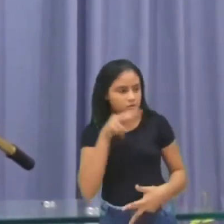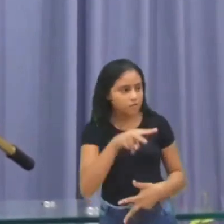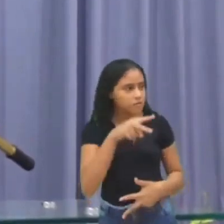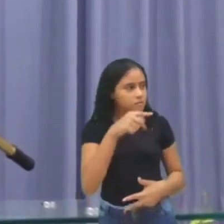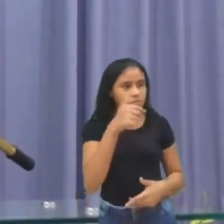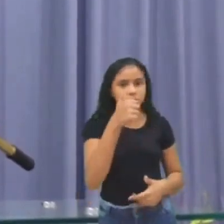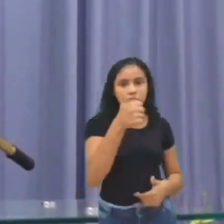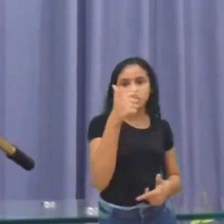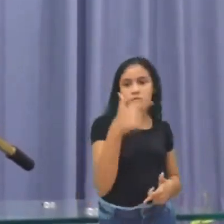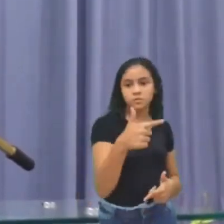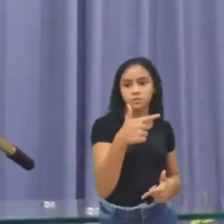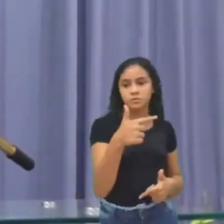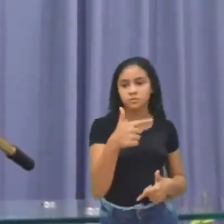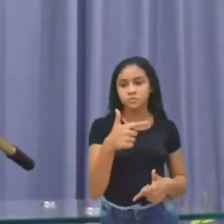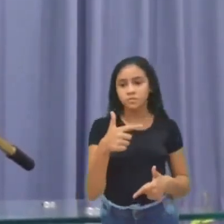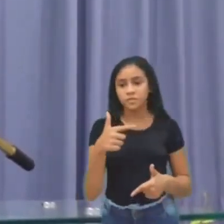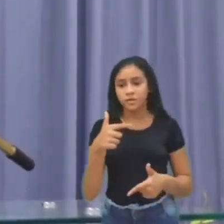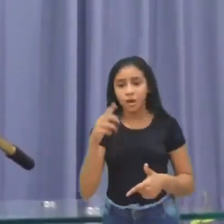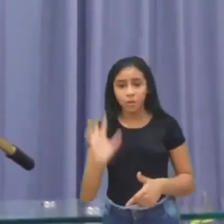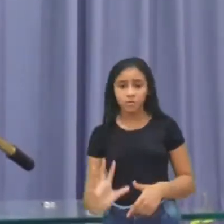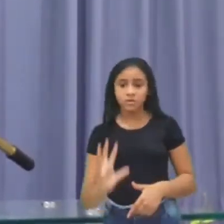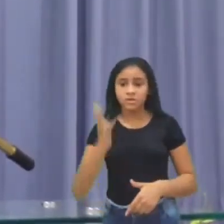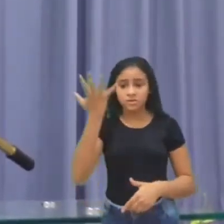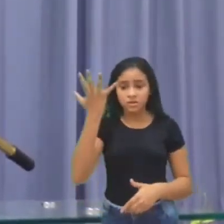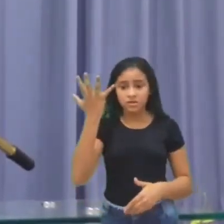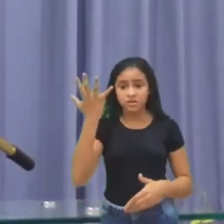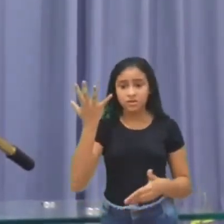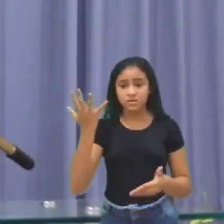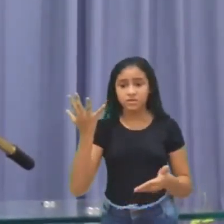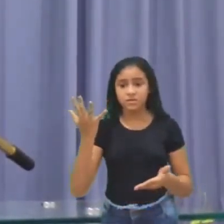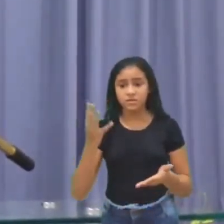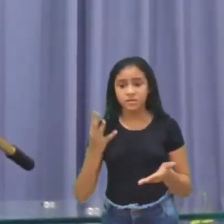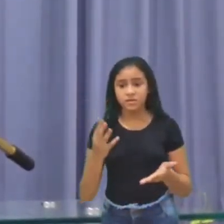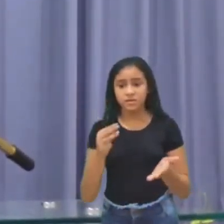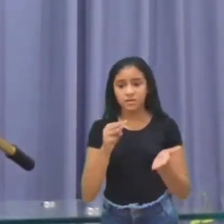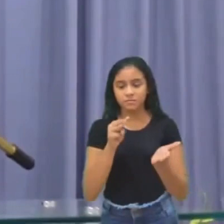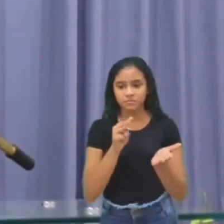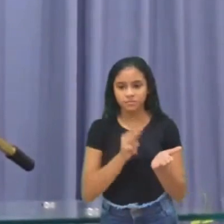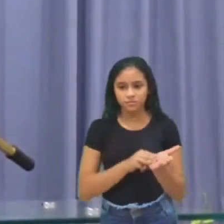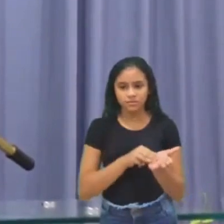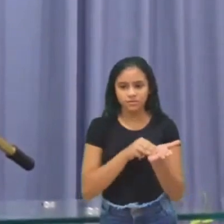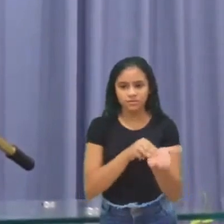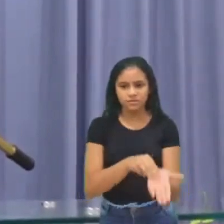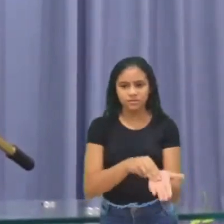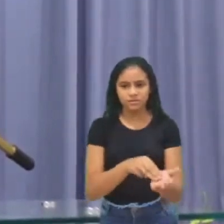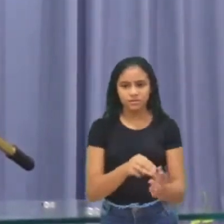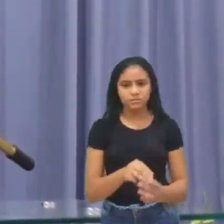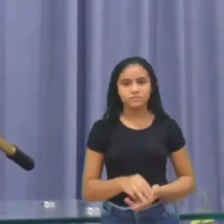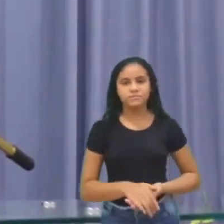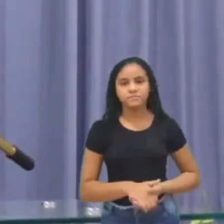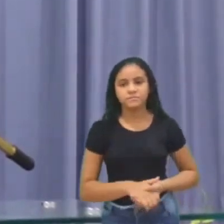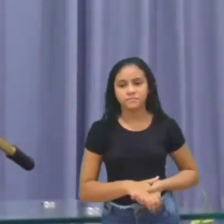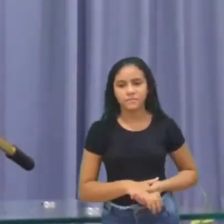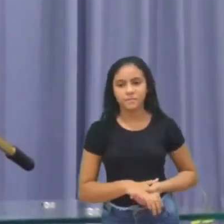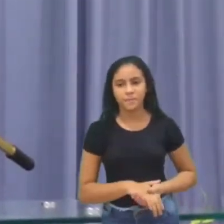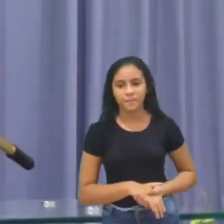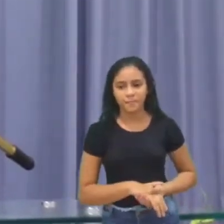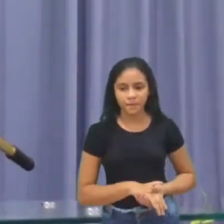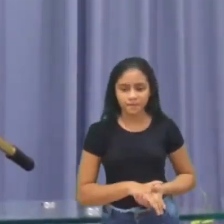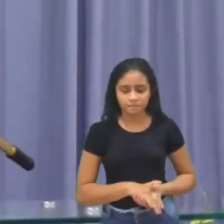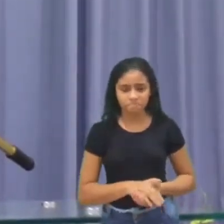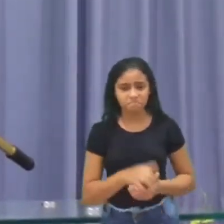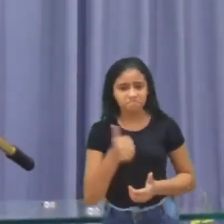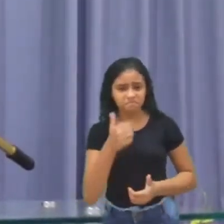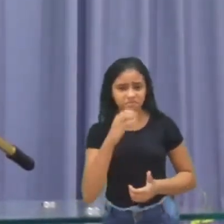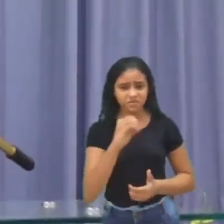homens cumpriram a missão dada, mas 10 desses homens voltam